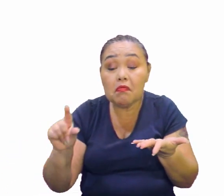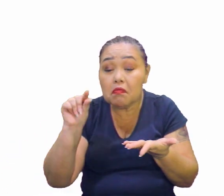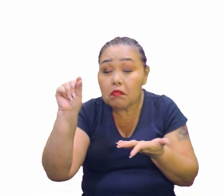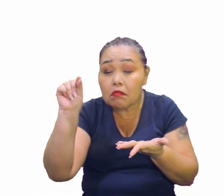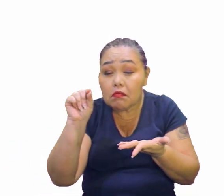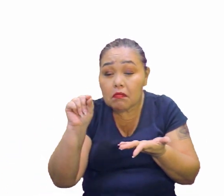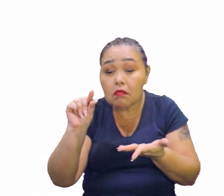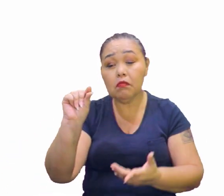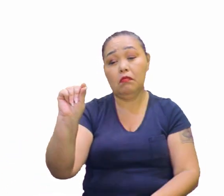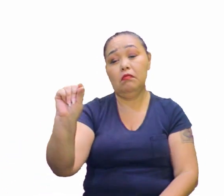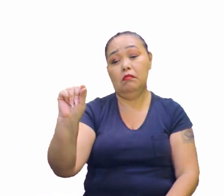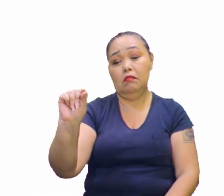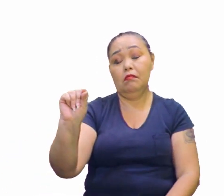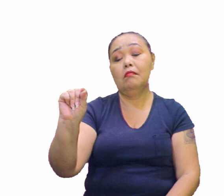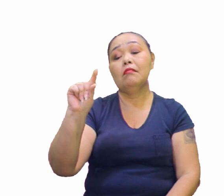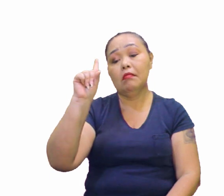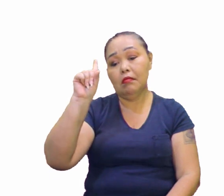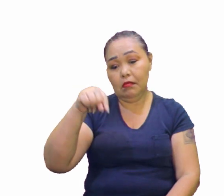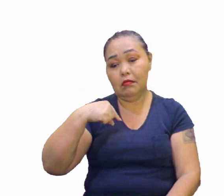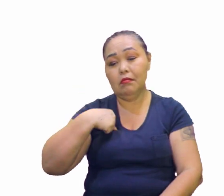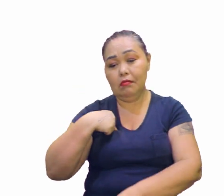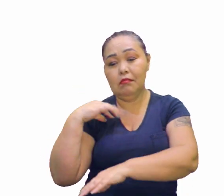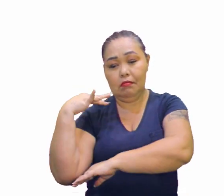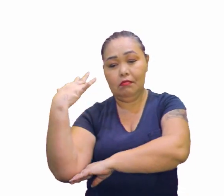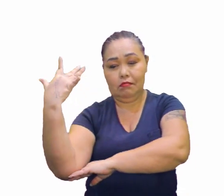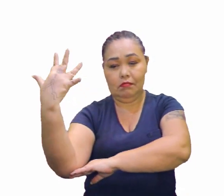Beleza? Então, o professor,